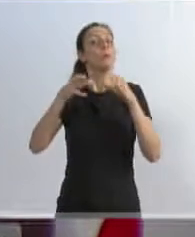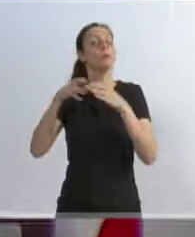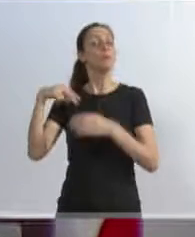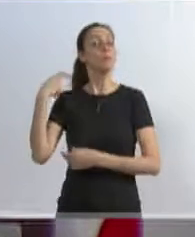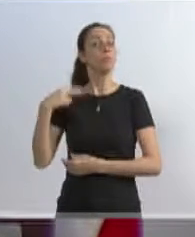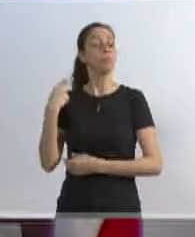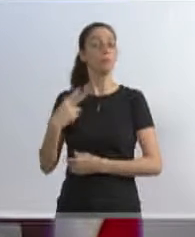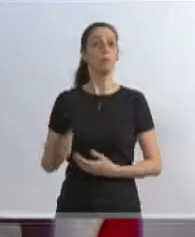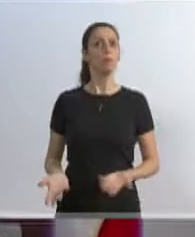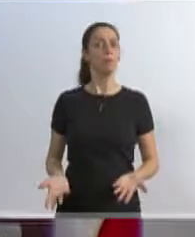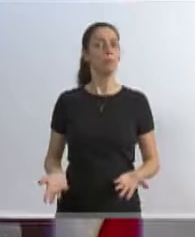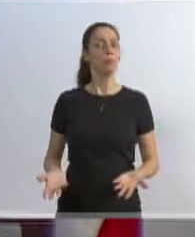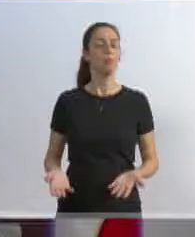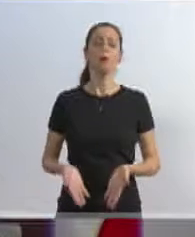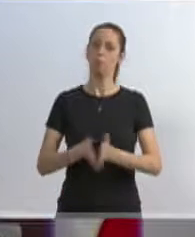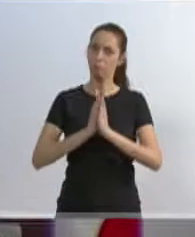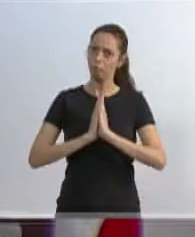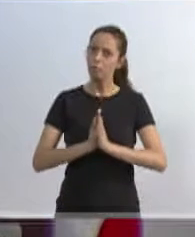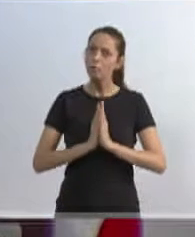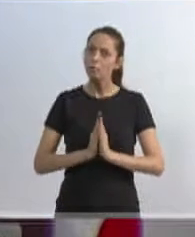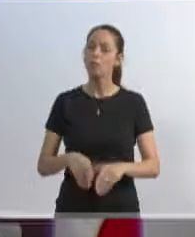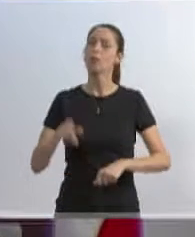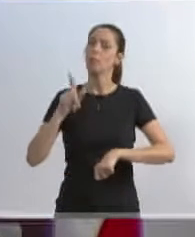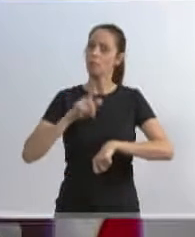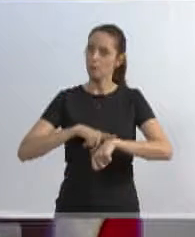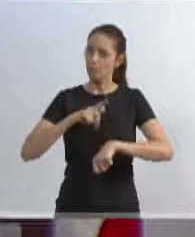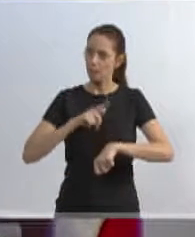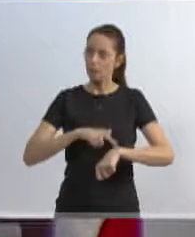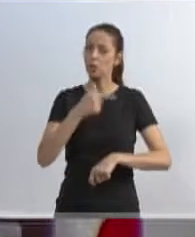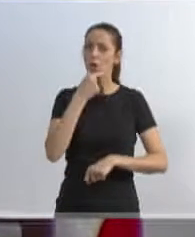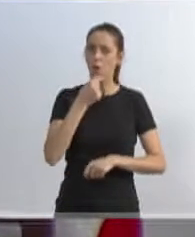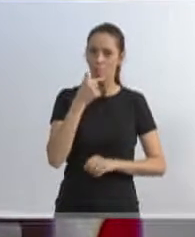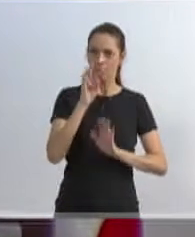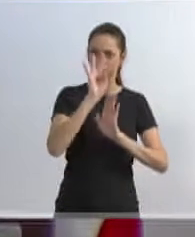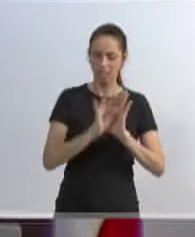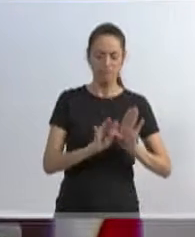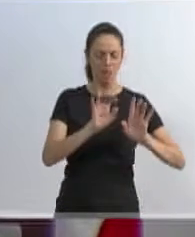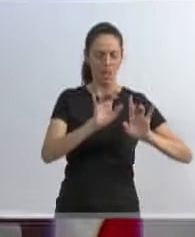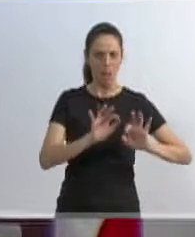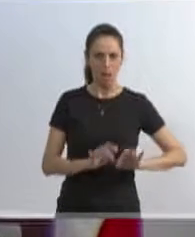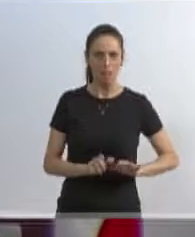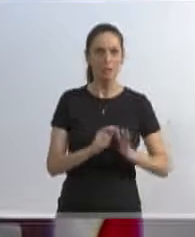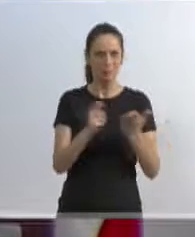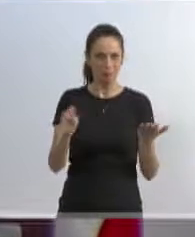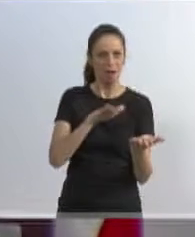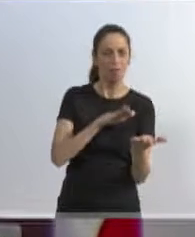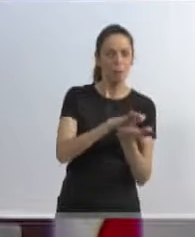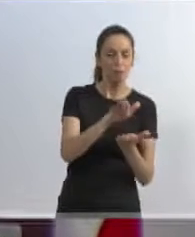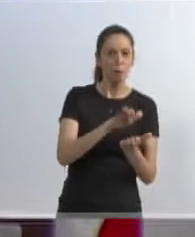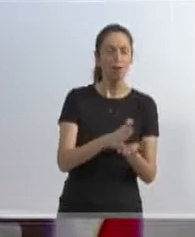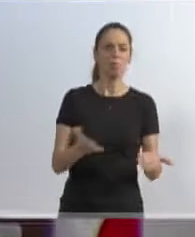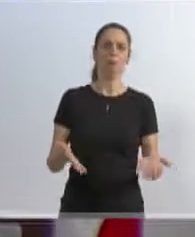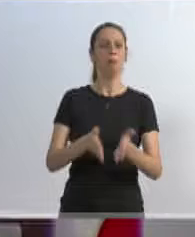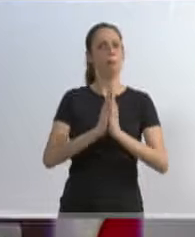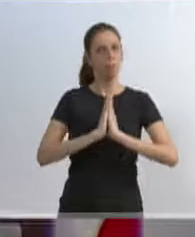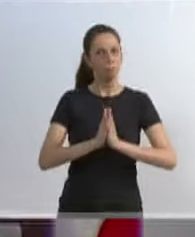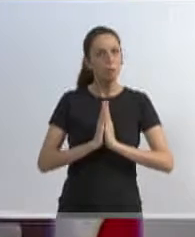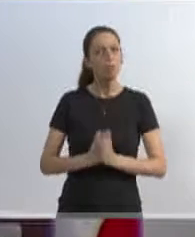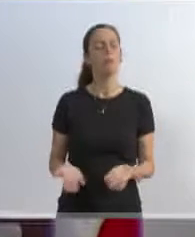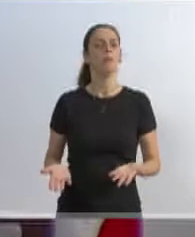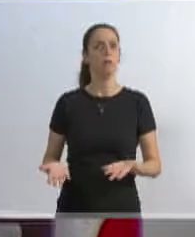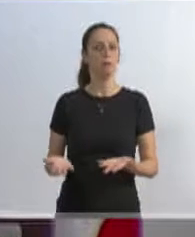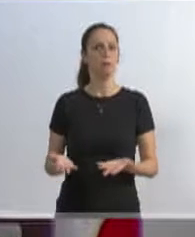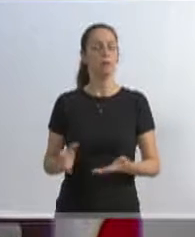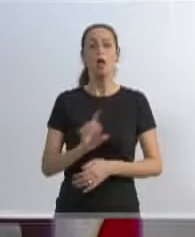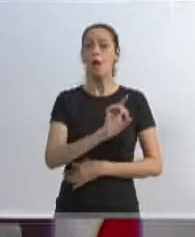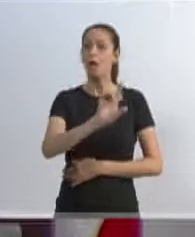os vereadores eu peço que no momento que for fazer uma matéria que analise cada um tem o direito de defender